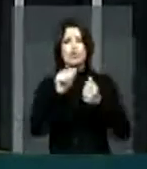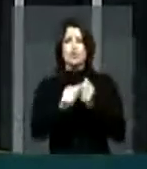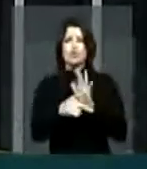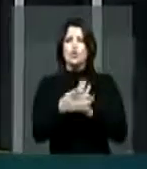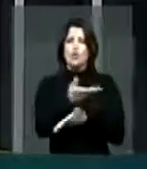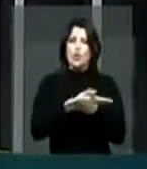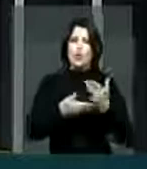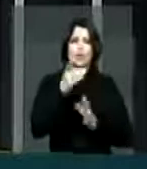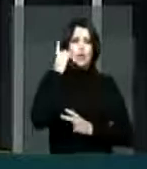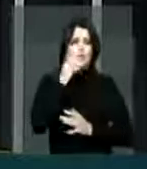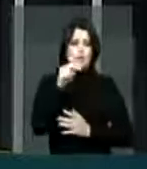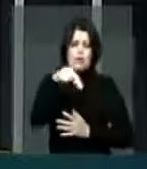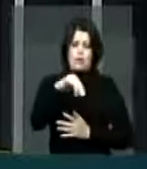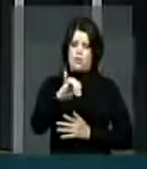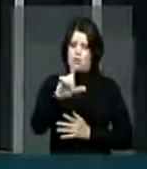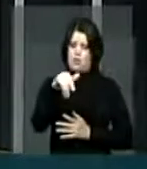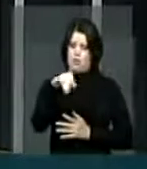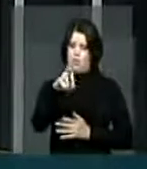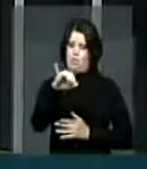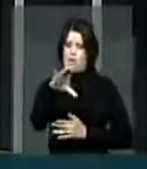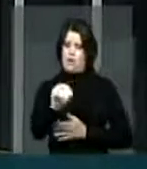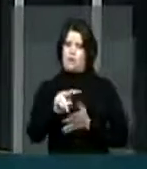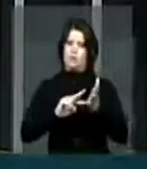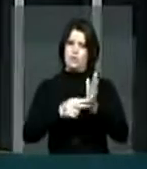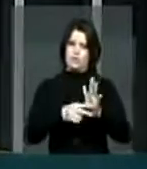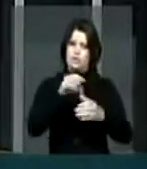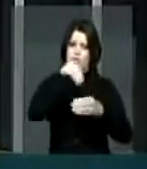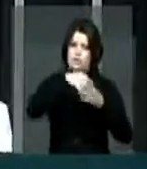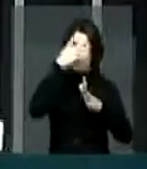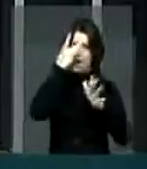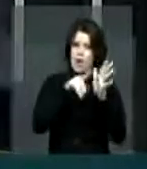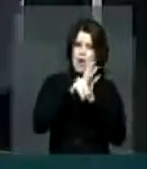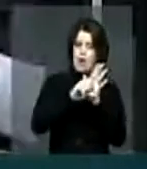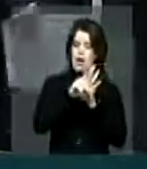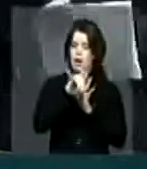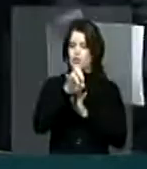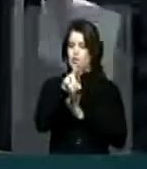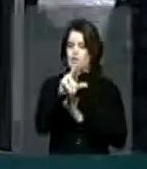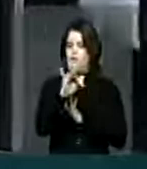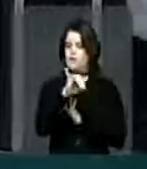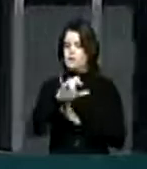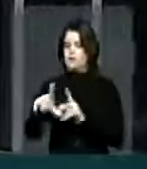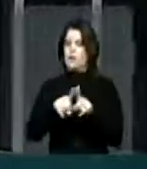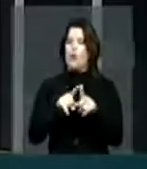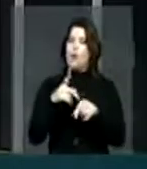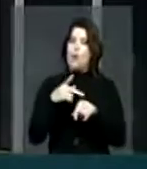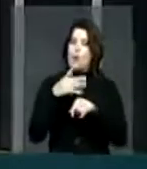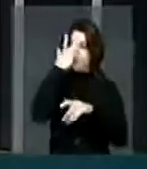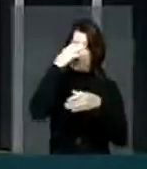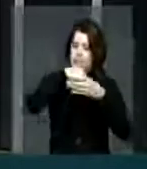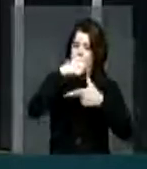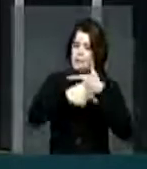o deputado Nilmário Miranda, sindicato de auditores fiscais, procuradores do trabalho, para que